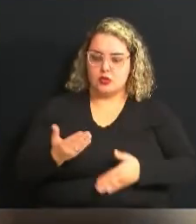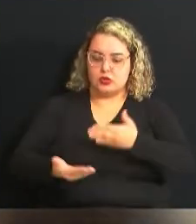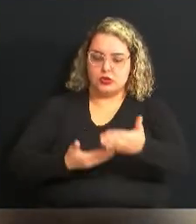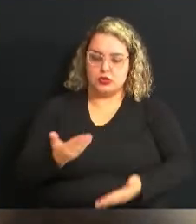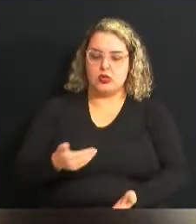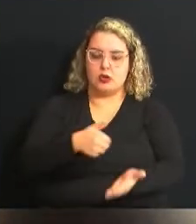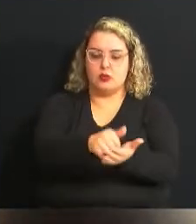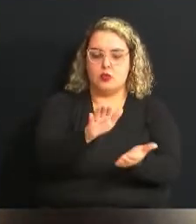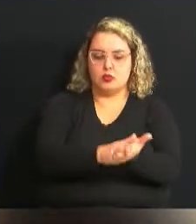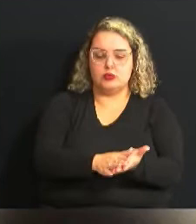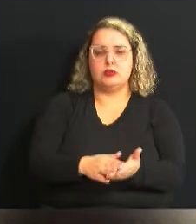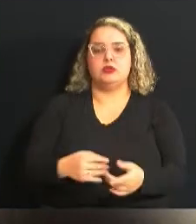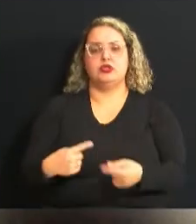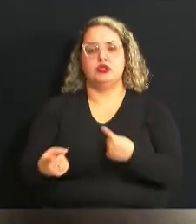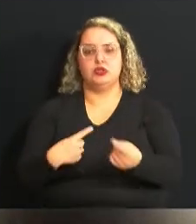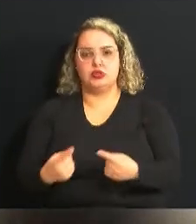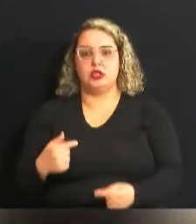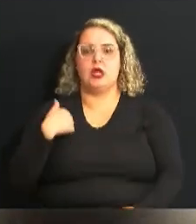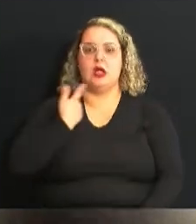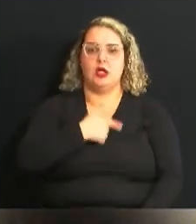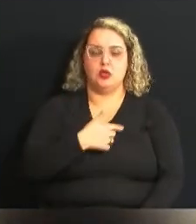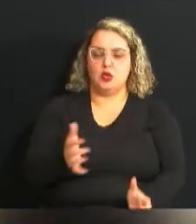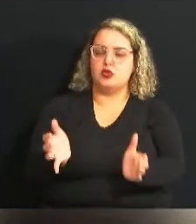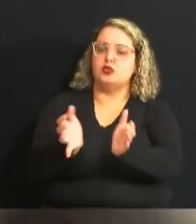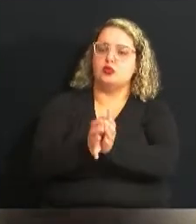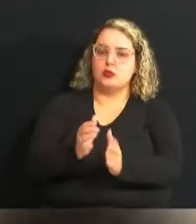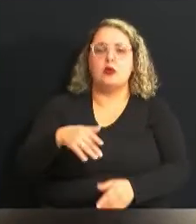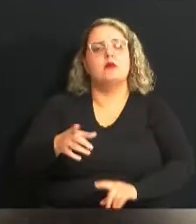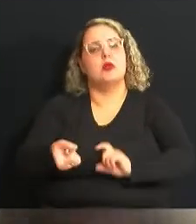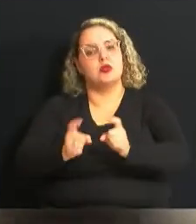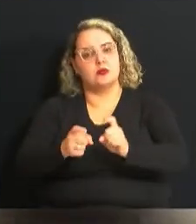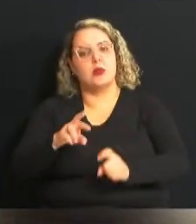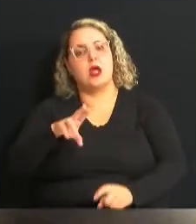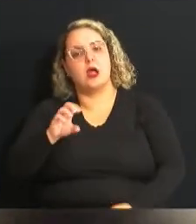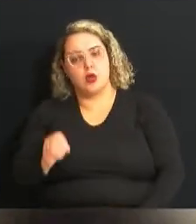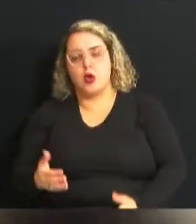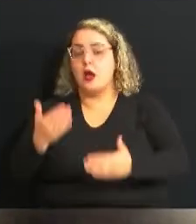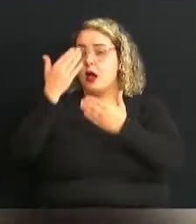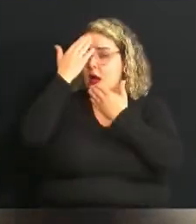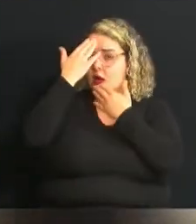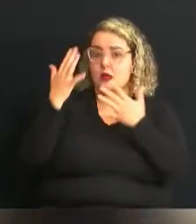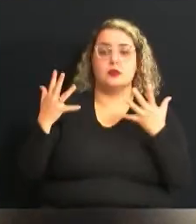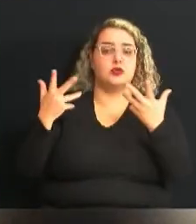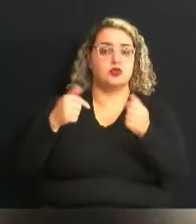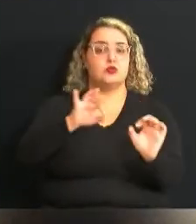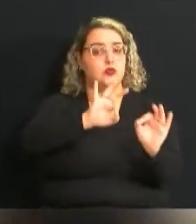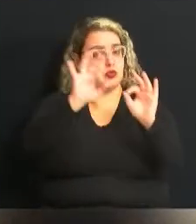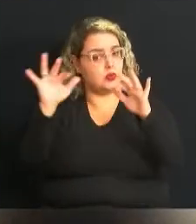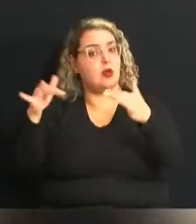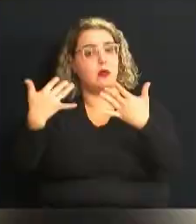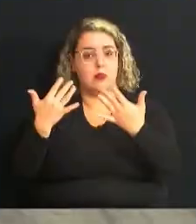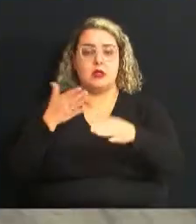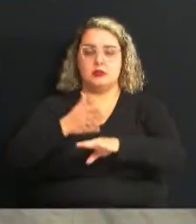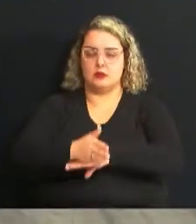trânsito. Então é a nossa comissão, mais uma reunião ordinária, nós agradecemos a todos que participaram.